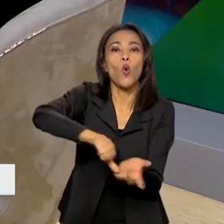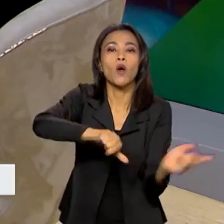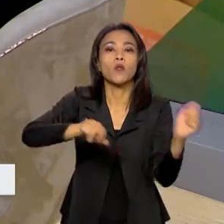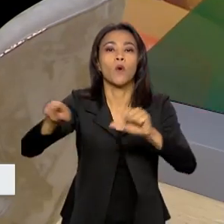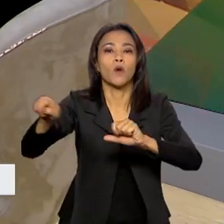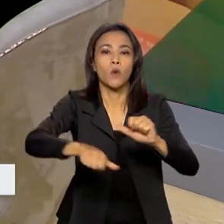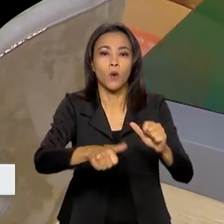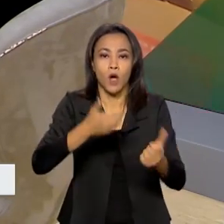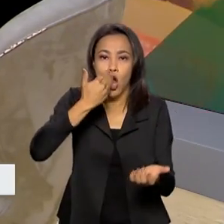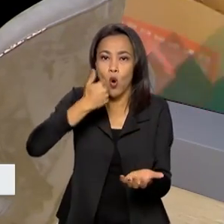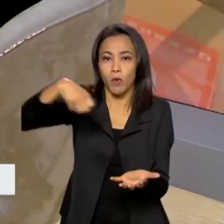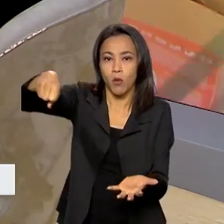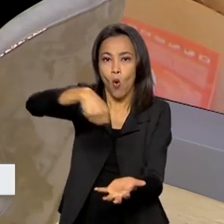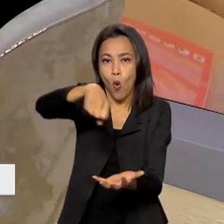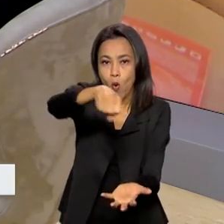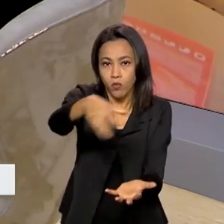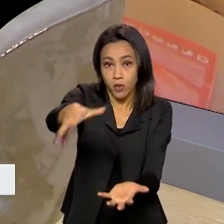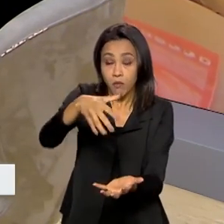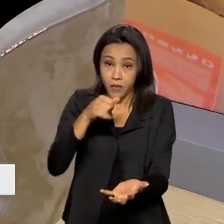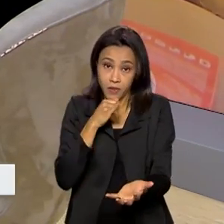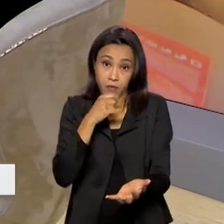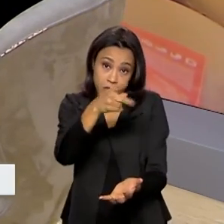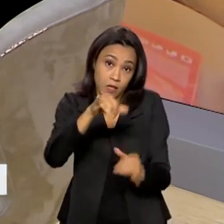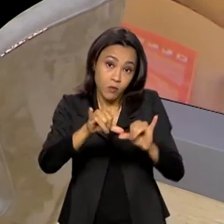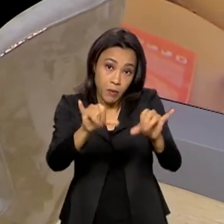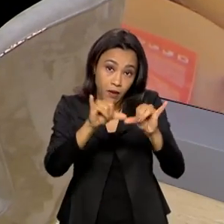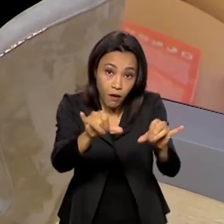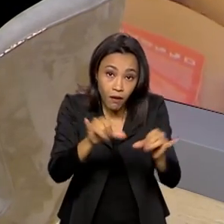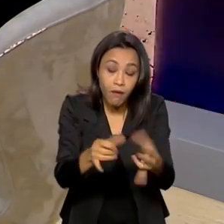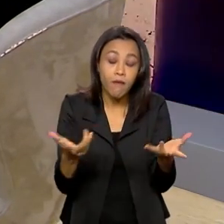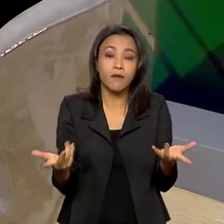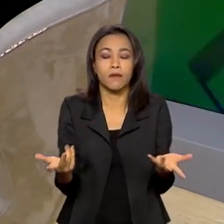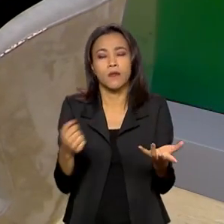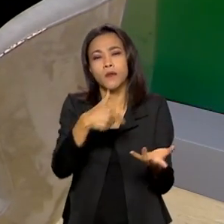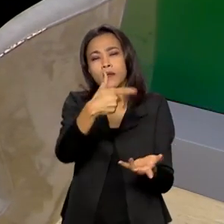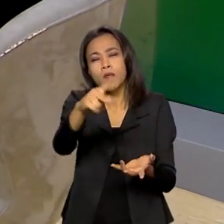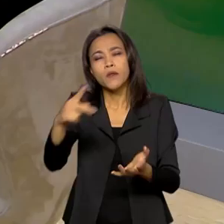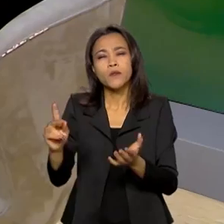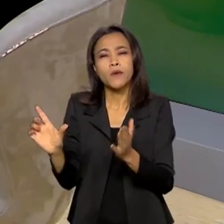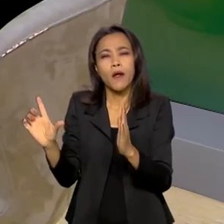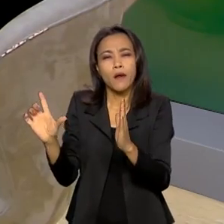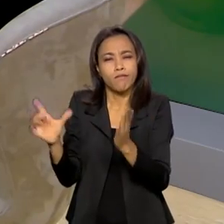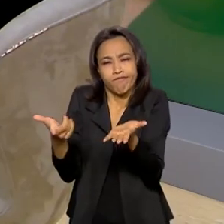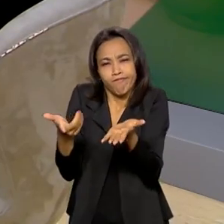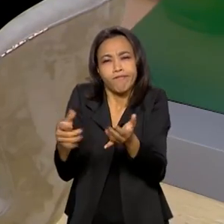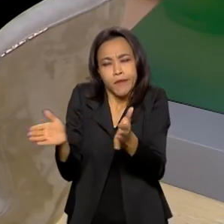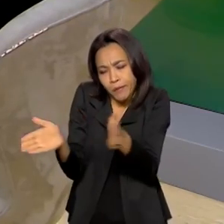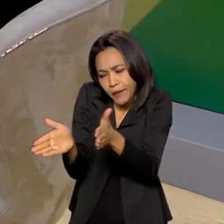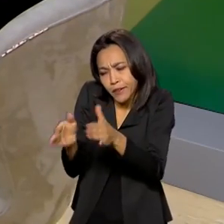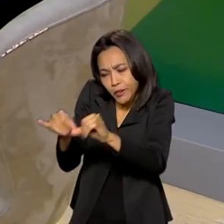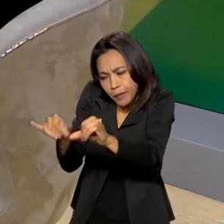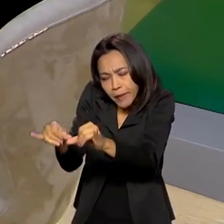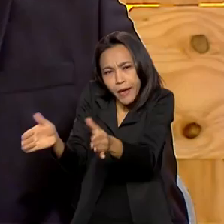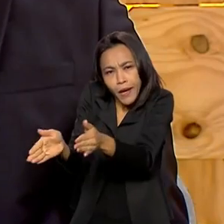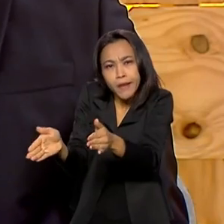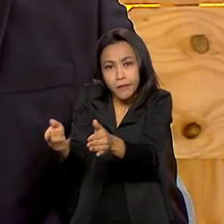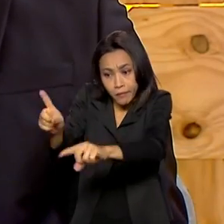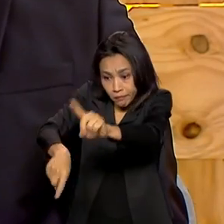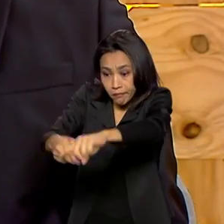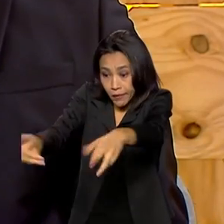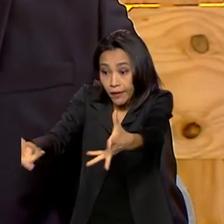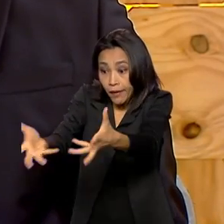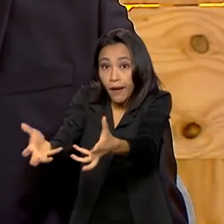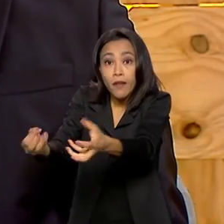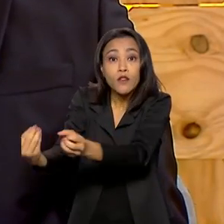Então hoje quem é um comerciante que tem o seu supermercado o seu seu mercadinho né que tem aqueles produtos que quer